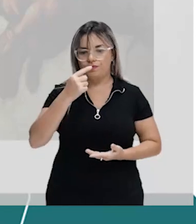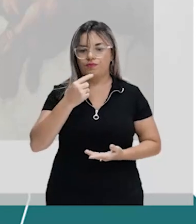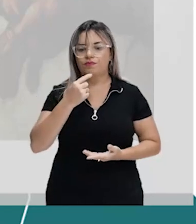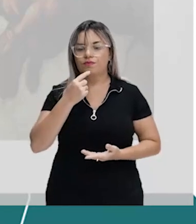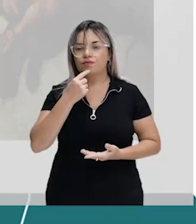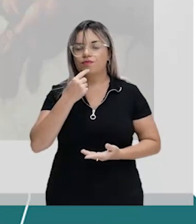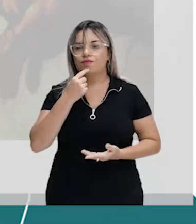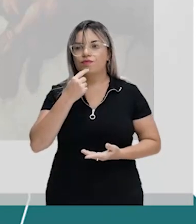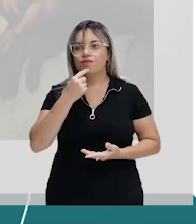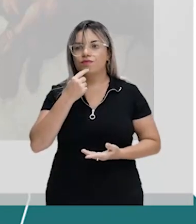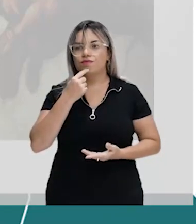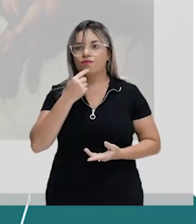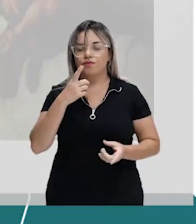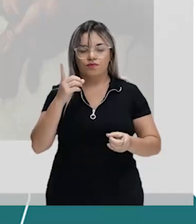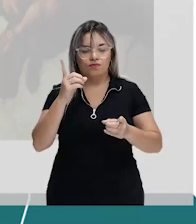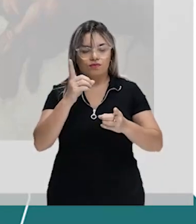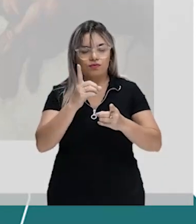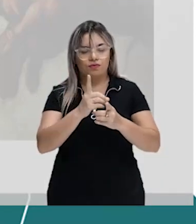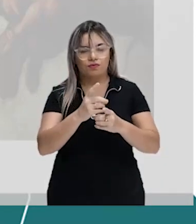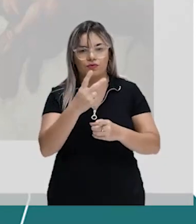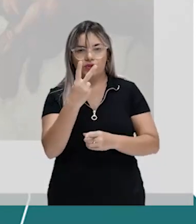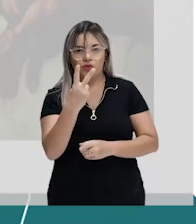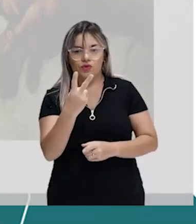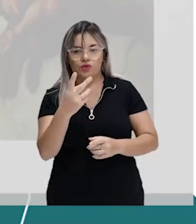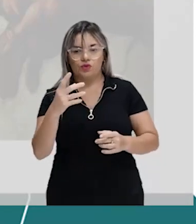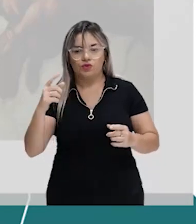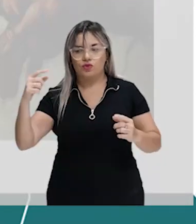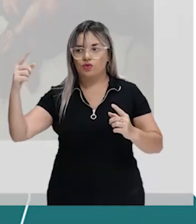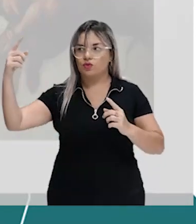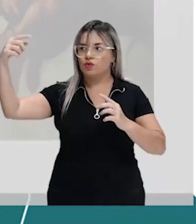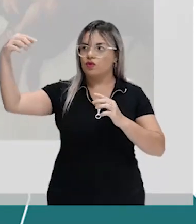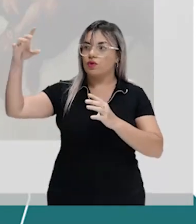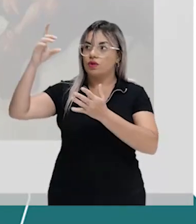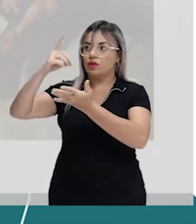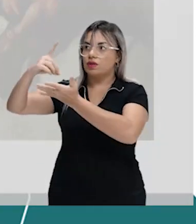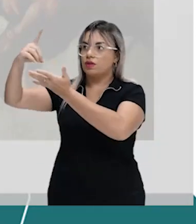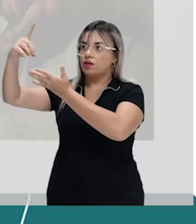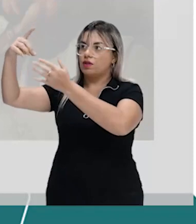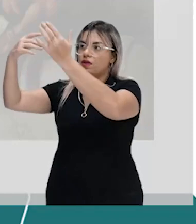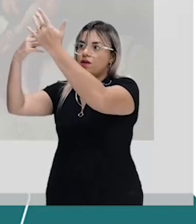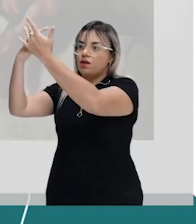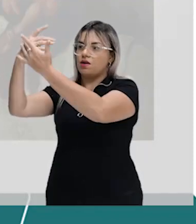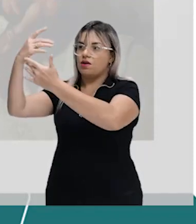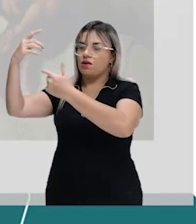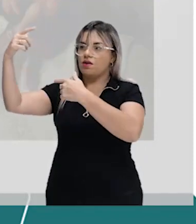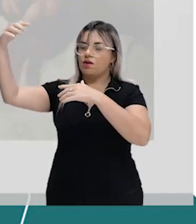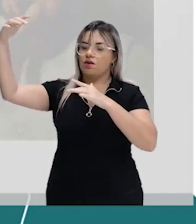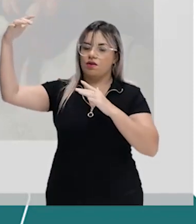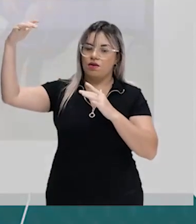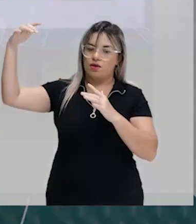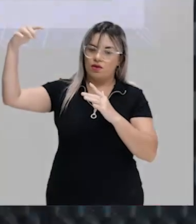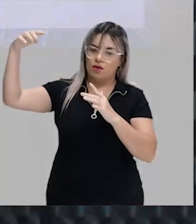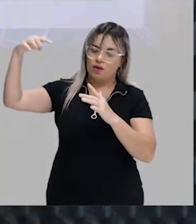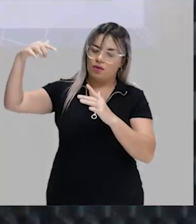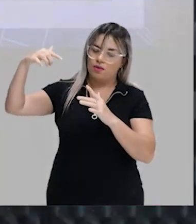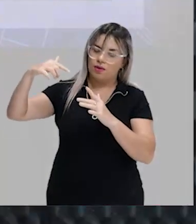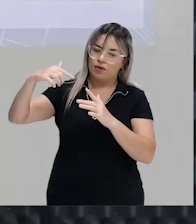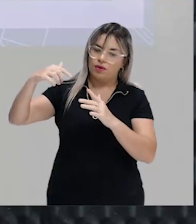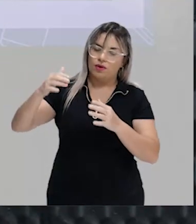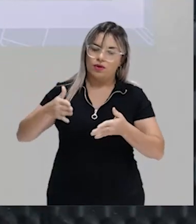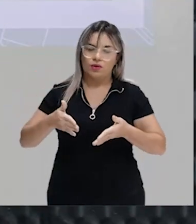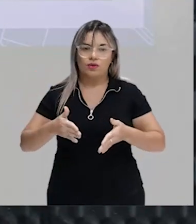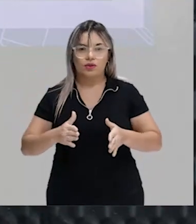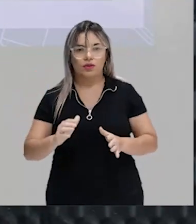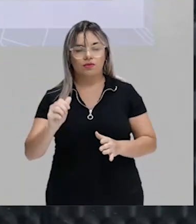aí das duas mãos, a mão de Deus e a mão de Adão, né? O nascimento aí de Adão. Então,